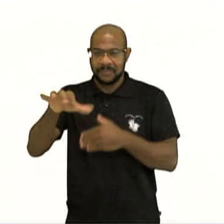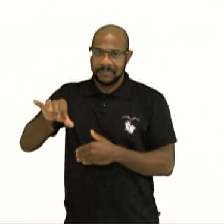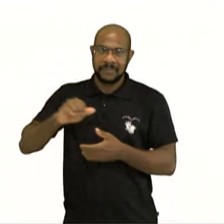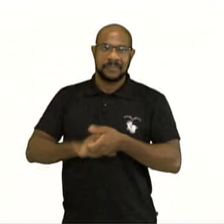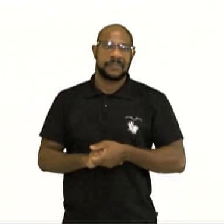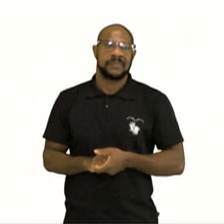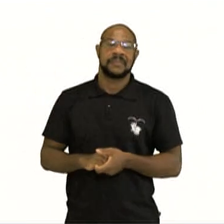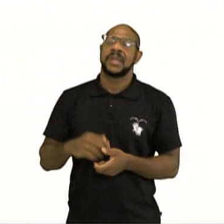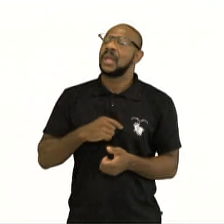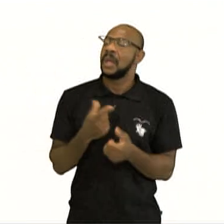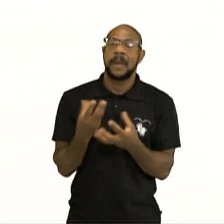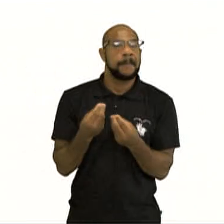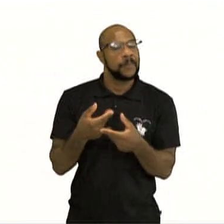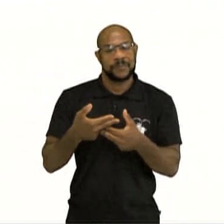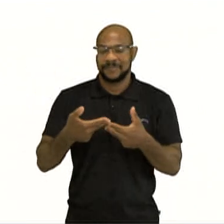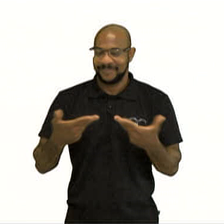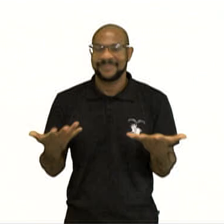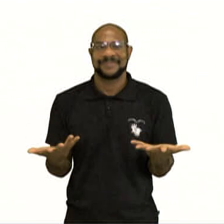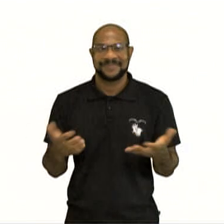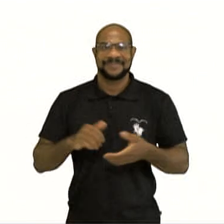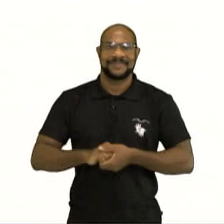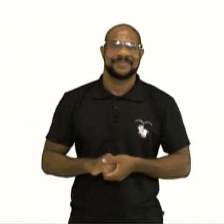10 algarismos ali dentro do conjunto